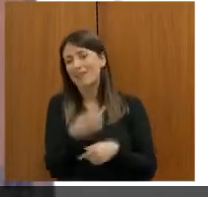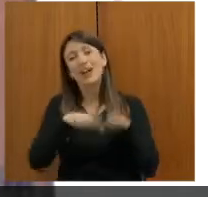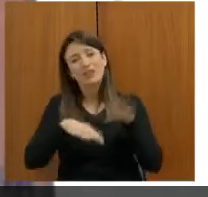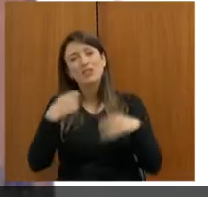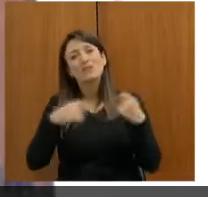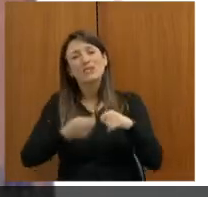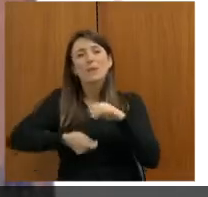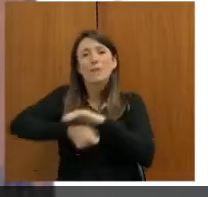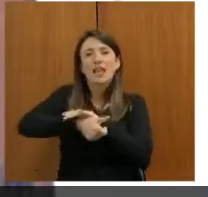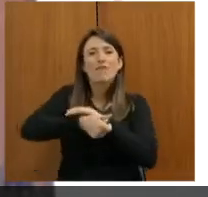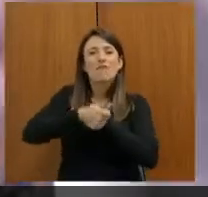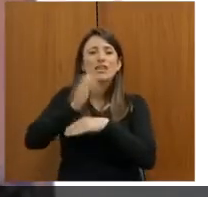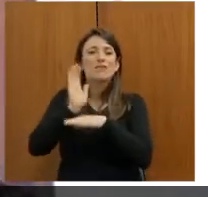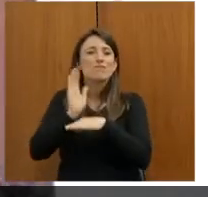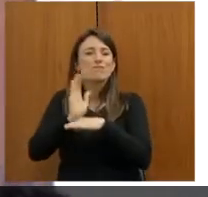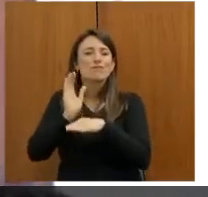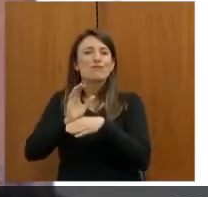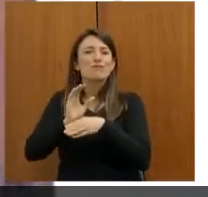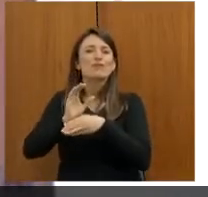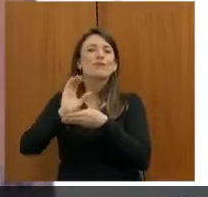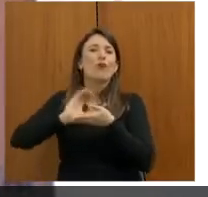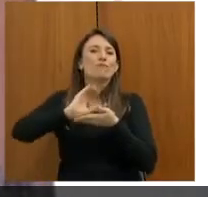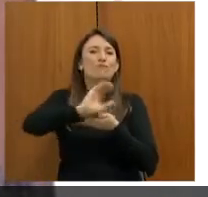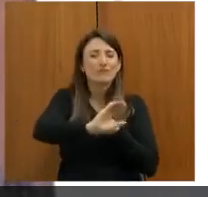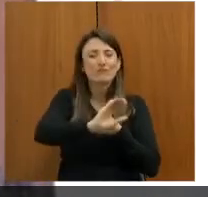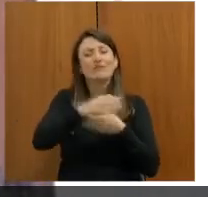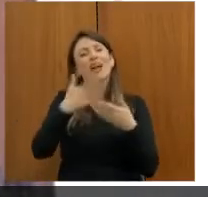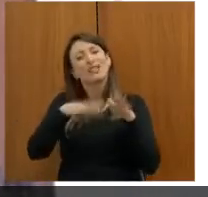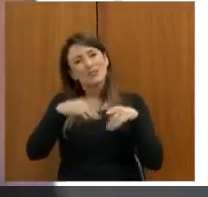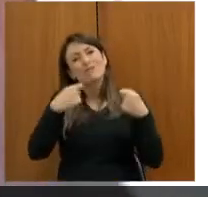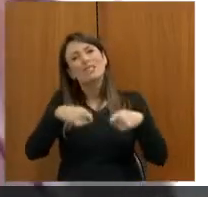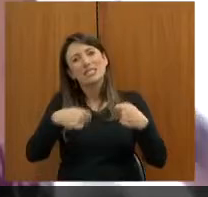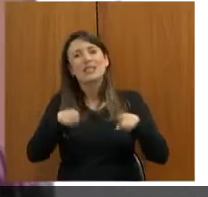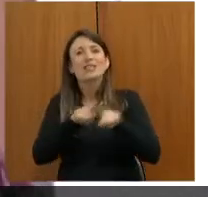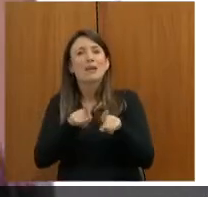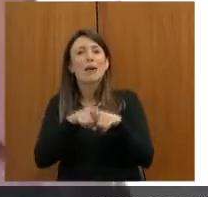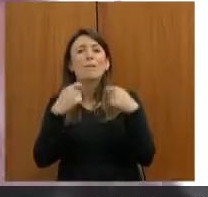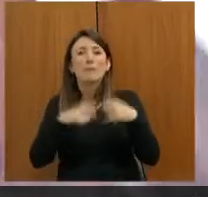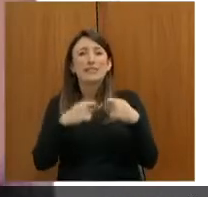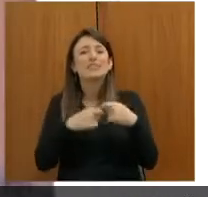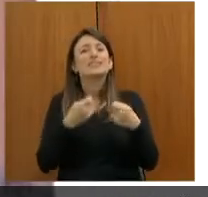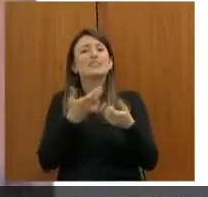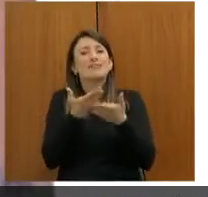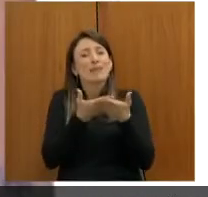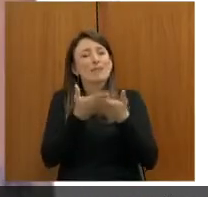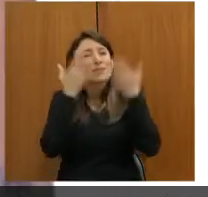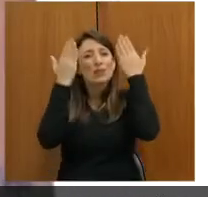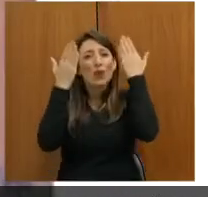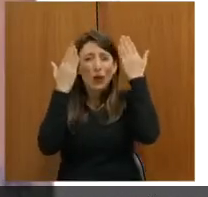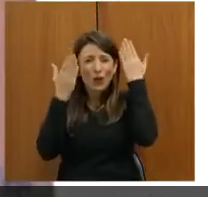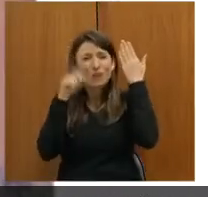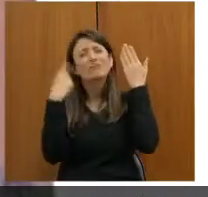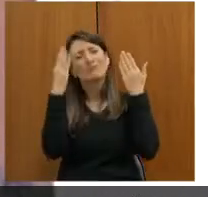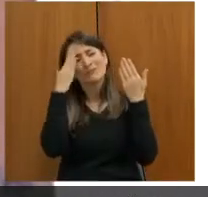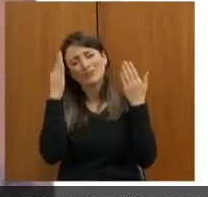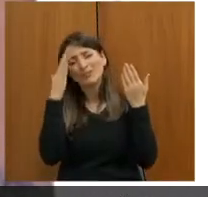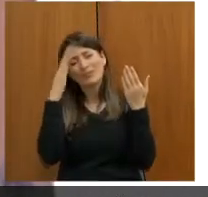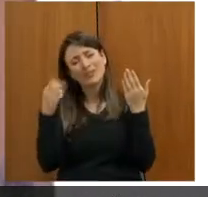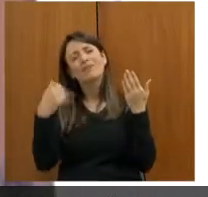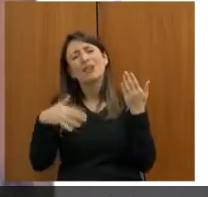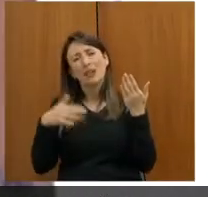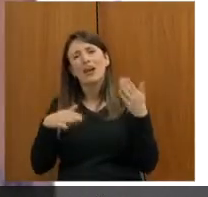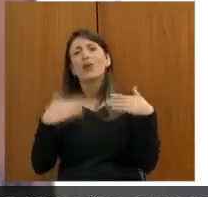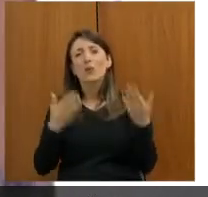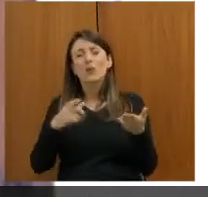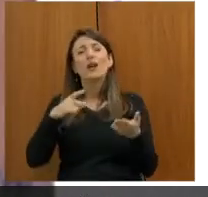assistencial uma bolsa o trabalho no início adaptando acompanhamento psicológico é tão caro que a gente percebe né quando a gente vive para